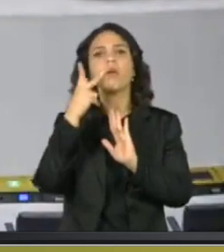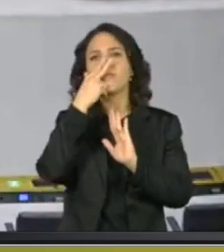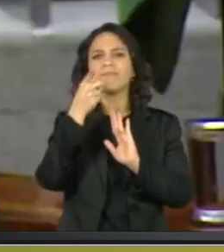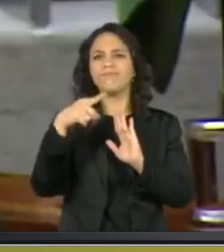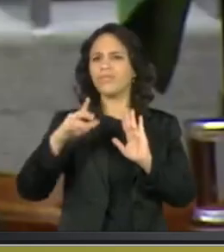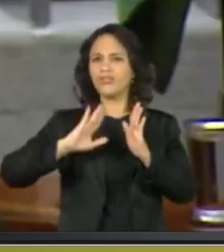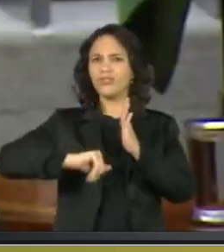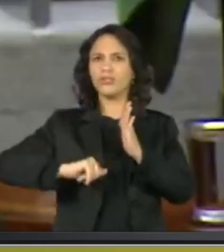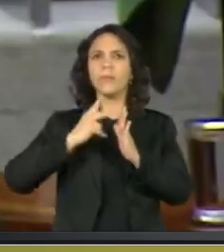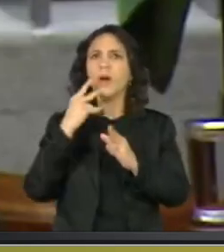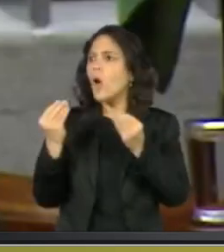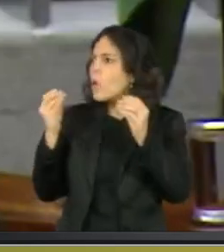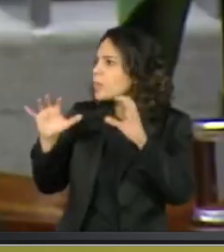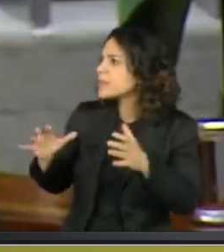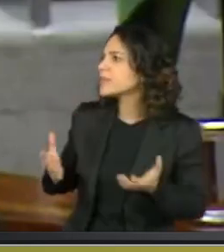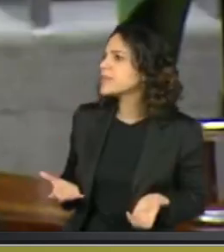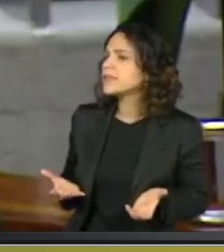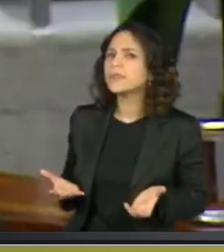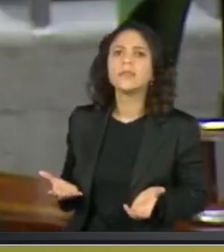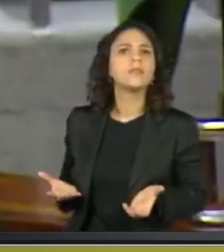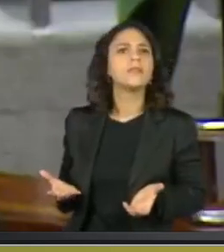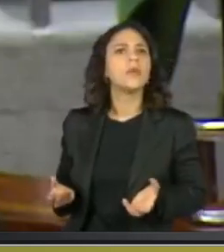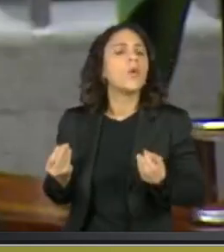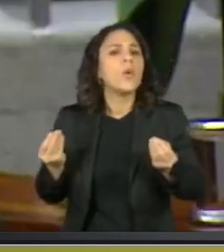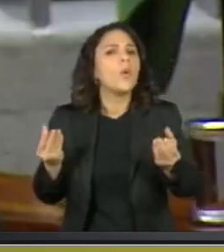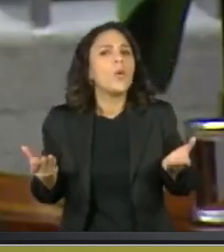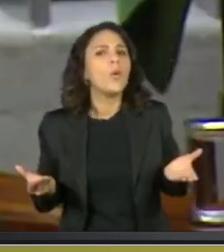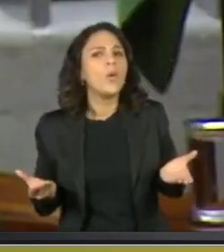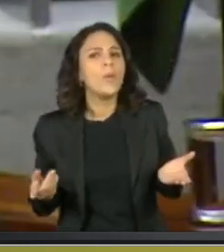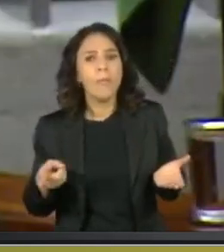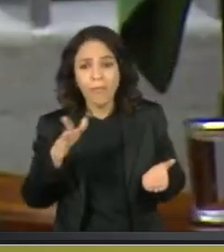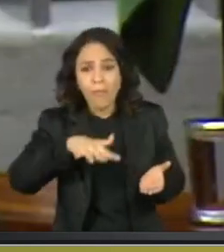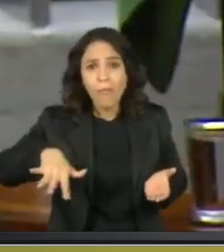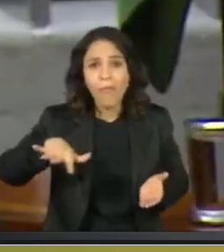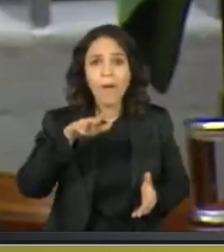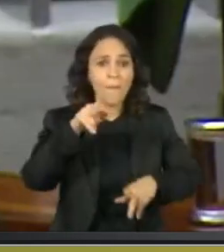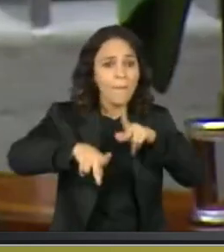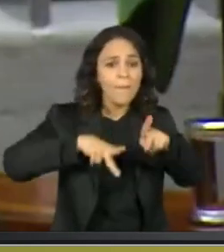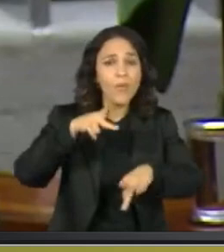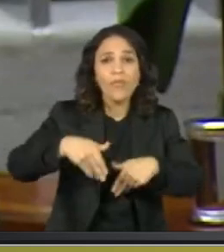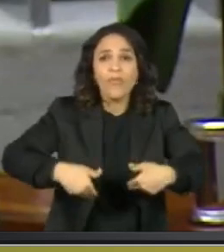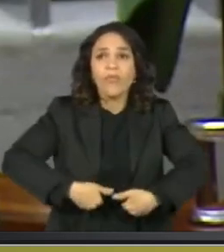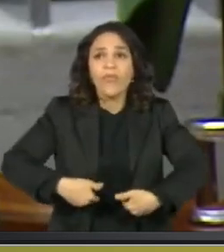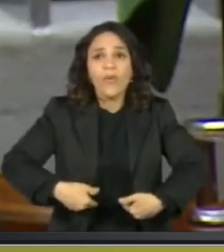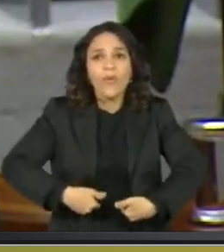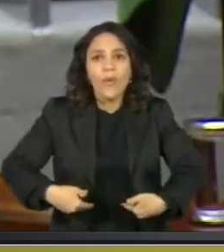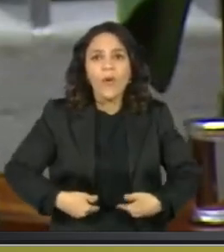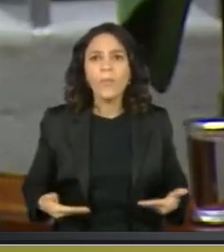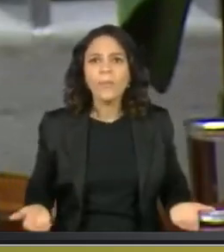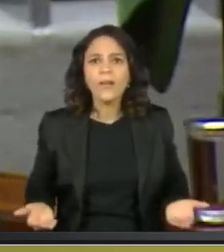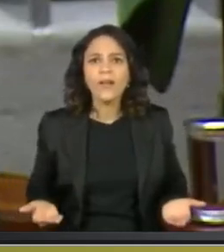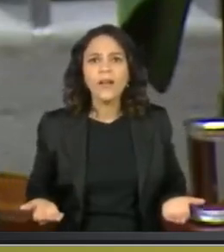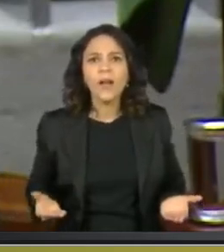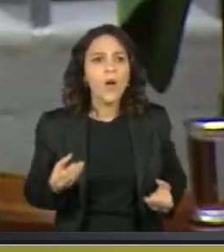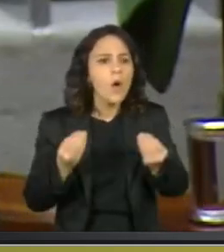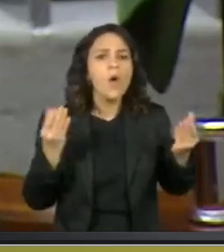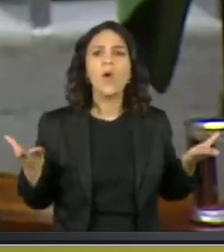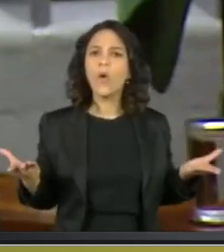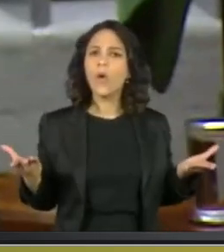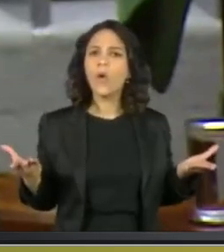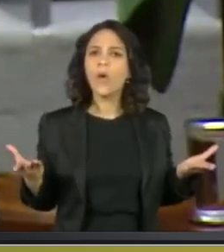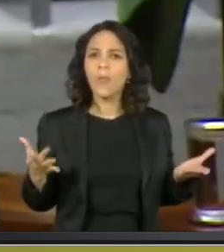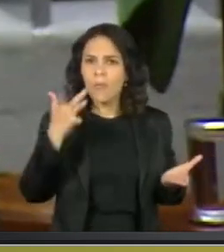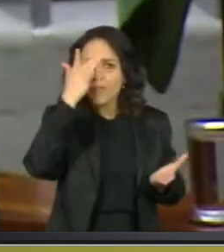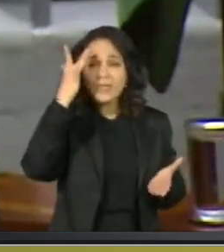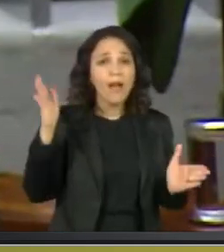oposição. Não é possível que peguemos uma população com fome, uma população de famintos, uma população